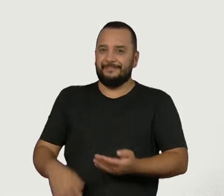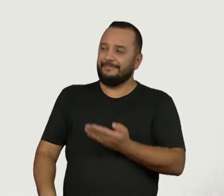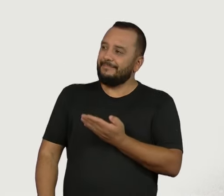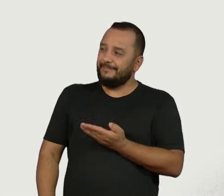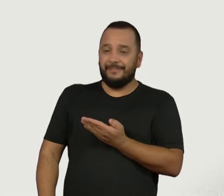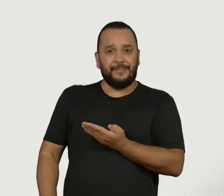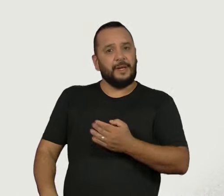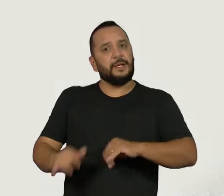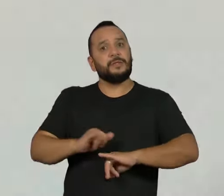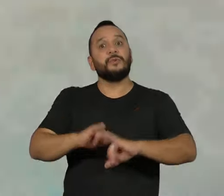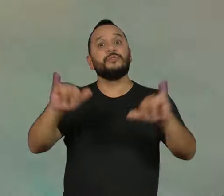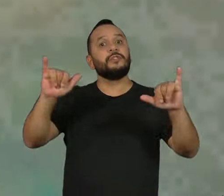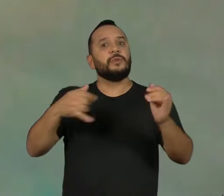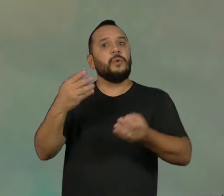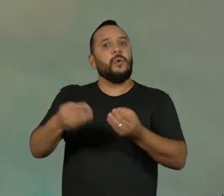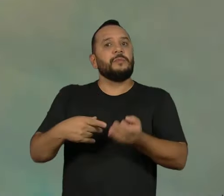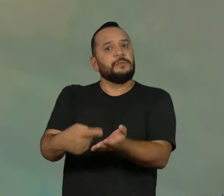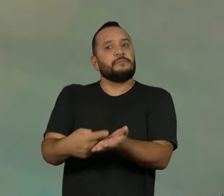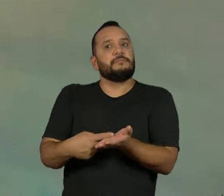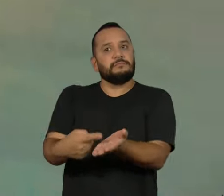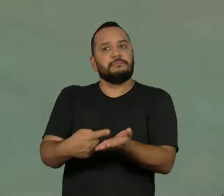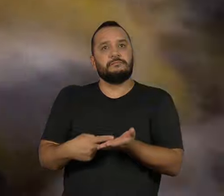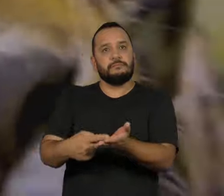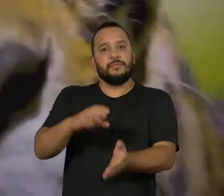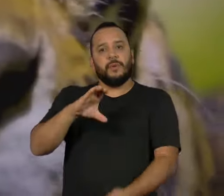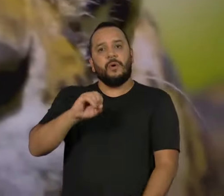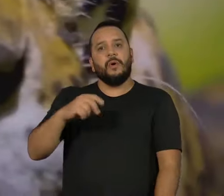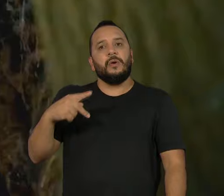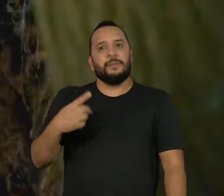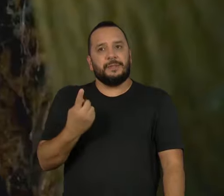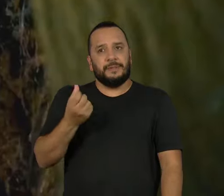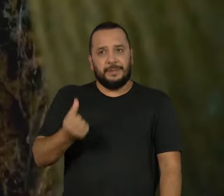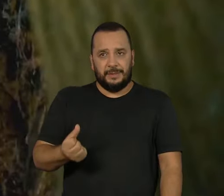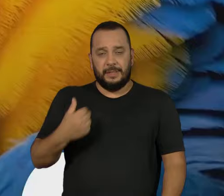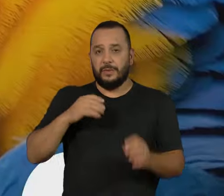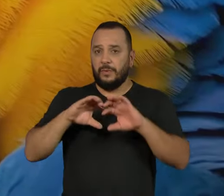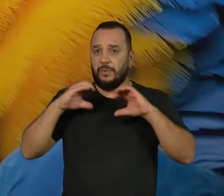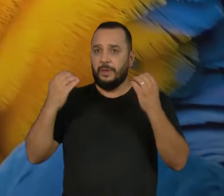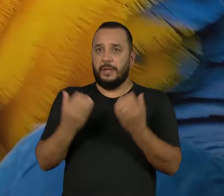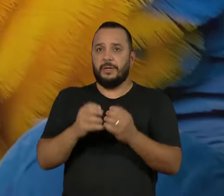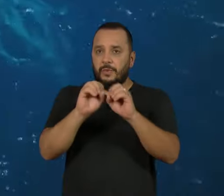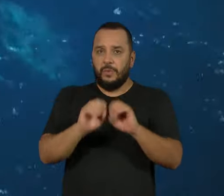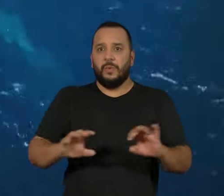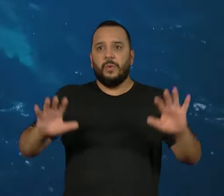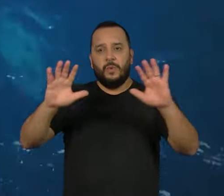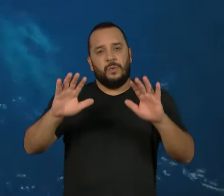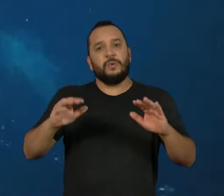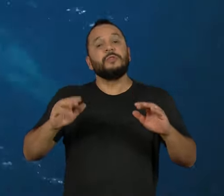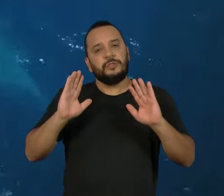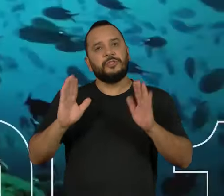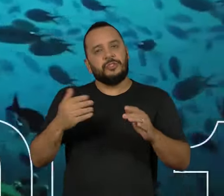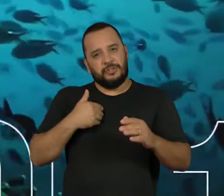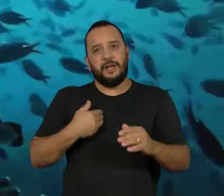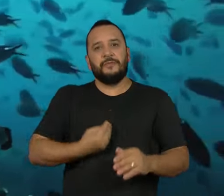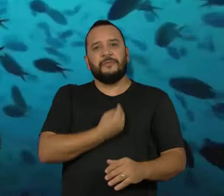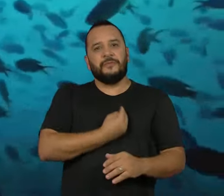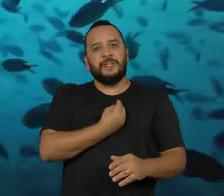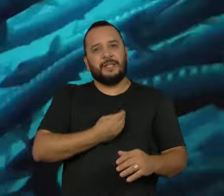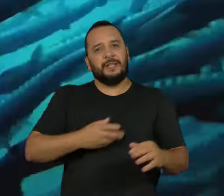As notícias sobre as negociações da COP16, a Conferência das Nações Unidas sobre Diversidade Biológica que acontece